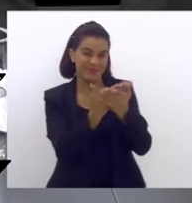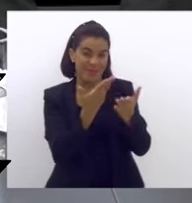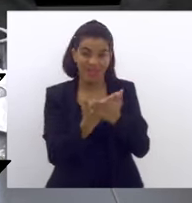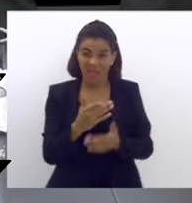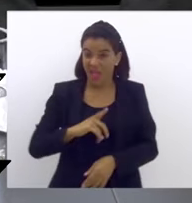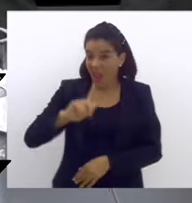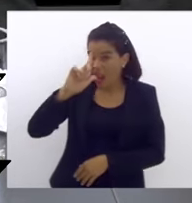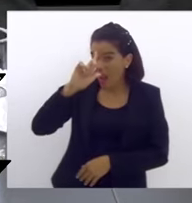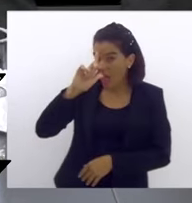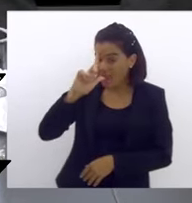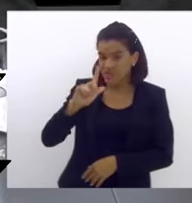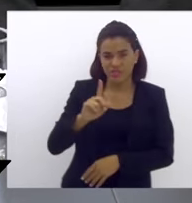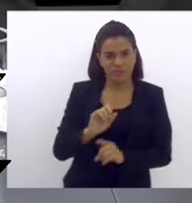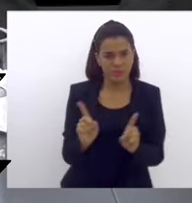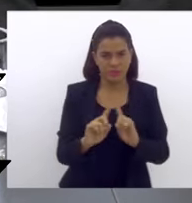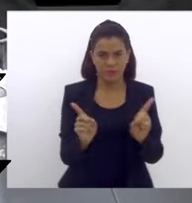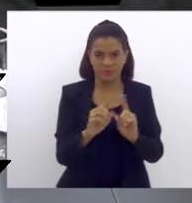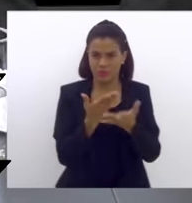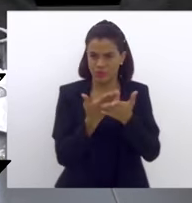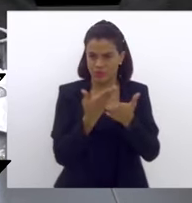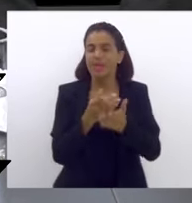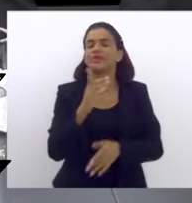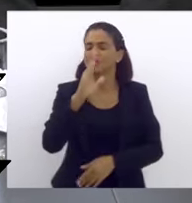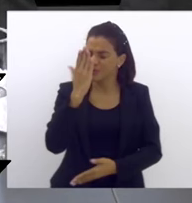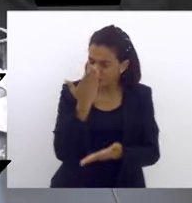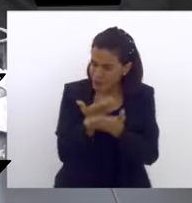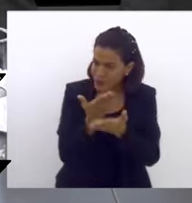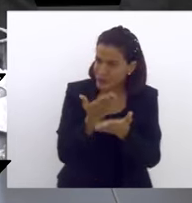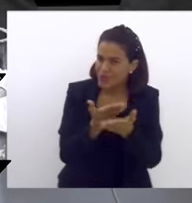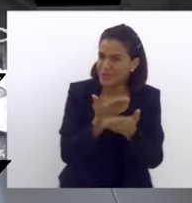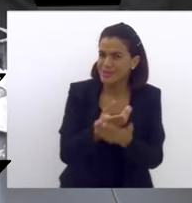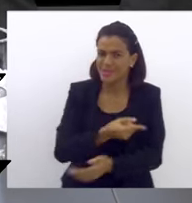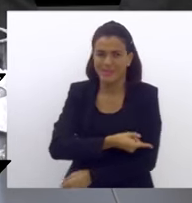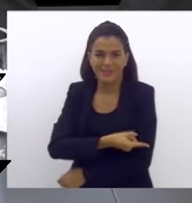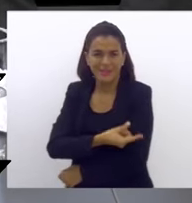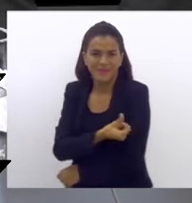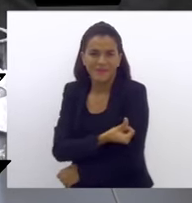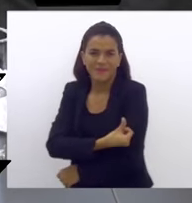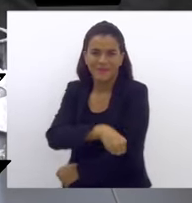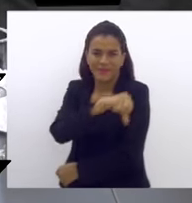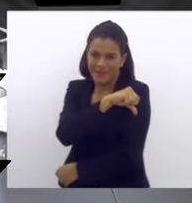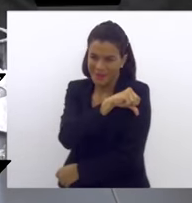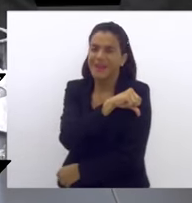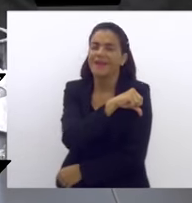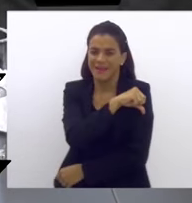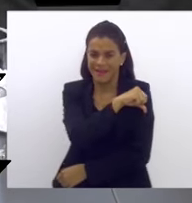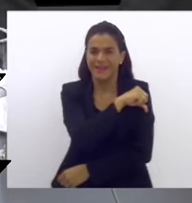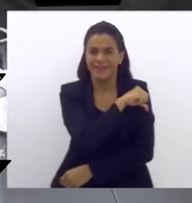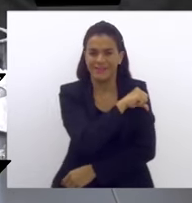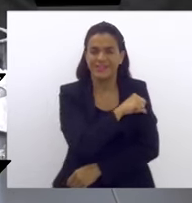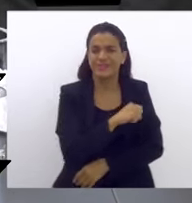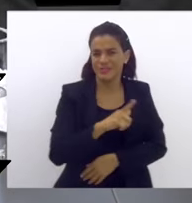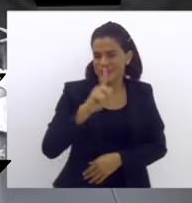não estudou M estudou no seu ginásio migo tu tem mais de 70 anos